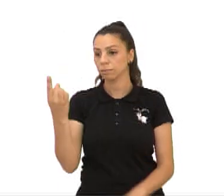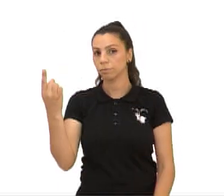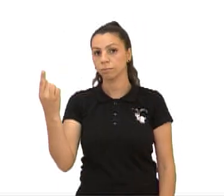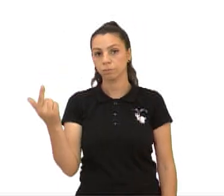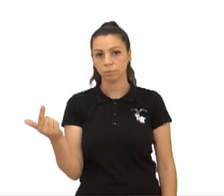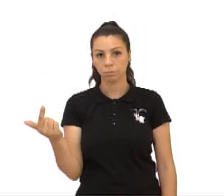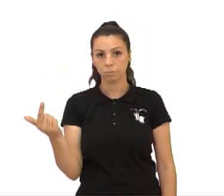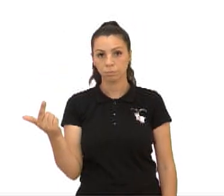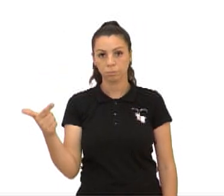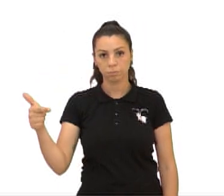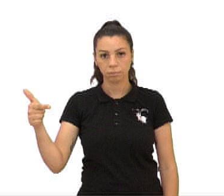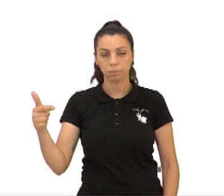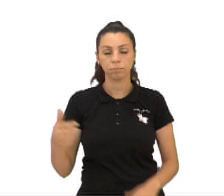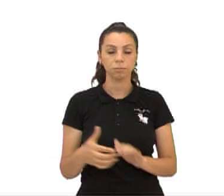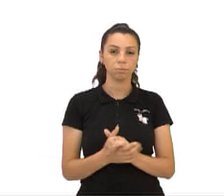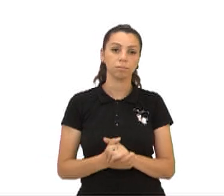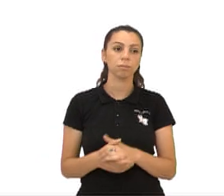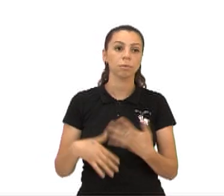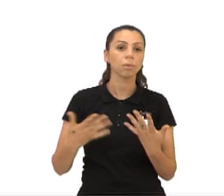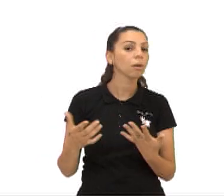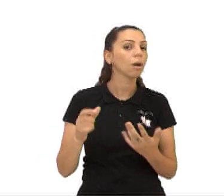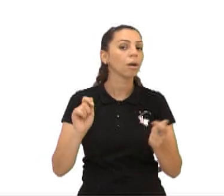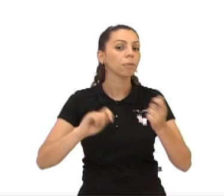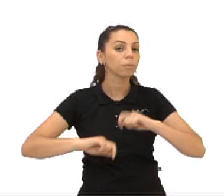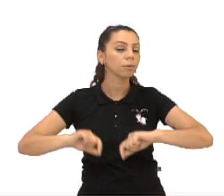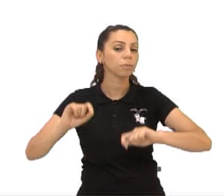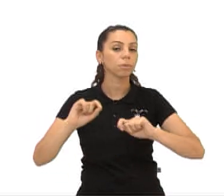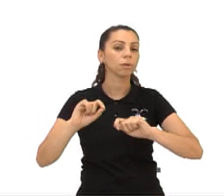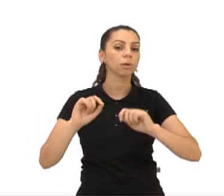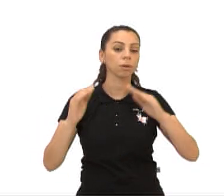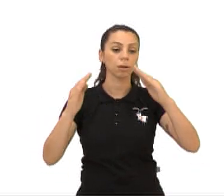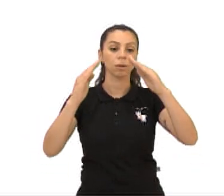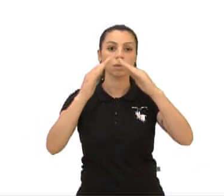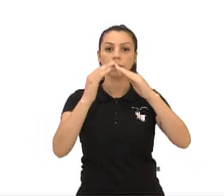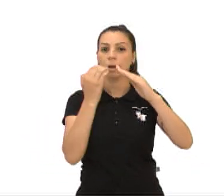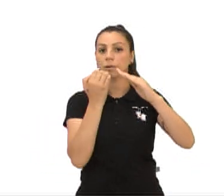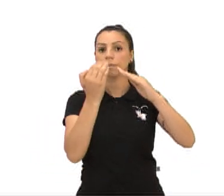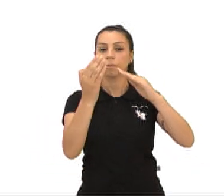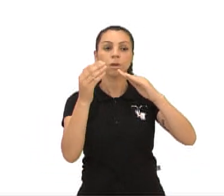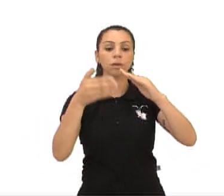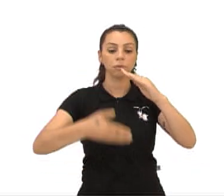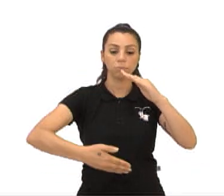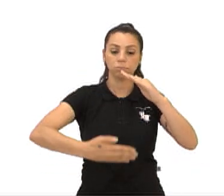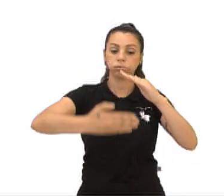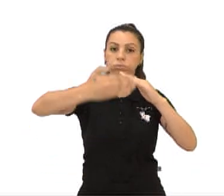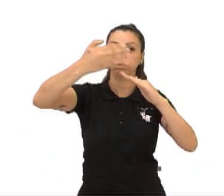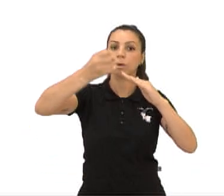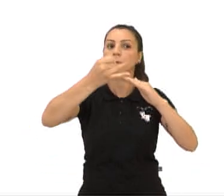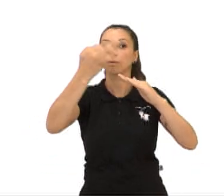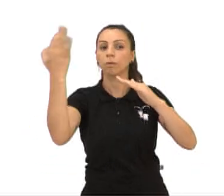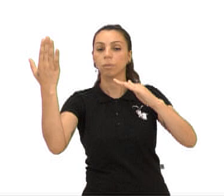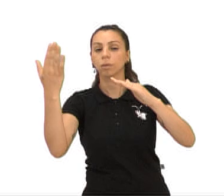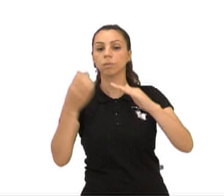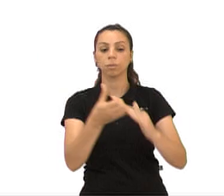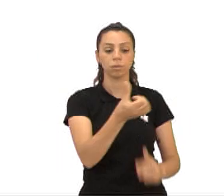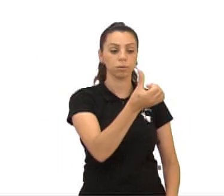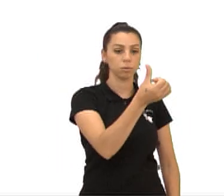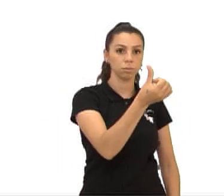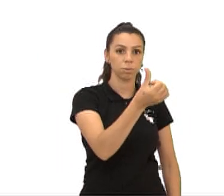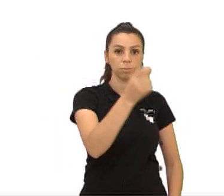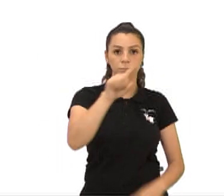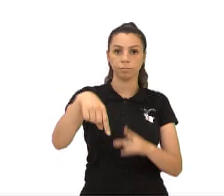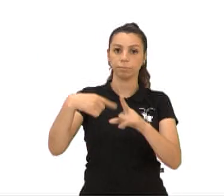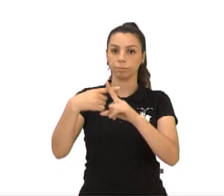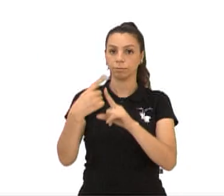saber quanto que vai ser o total da fachada, é só eu fazer o quê? 6 mais 12. 6 é a área aqui